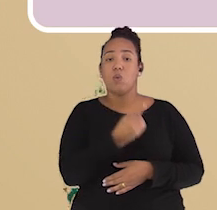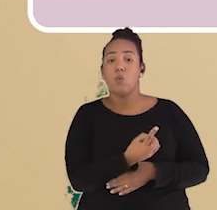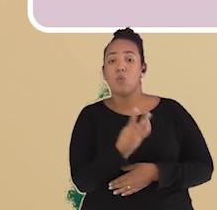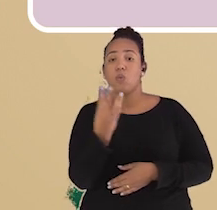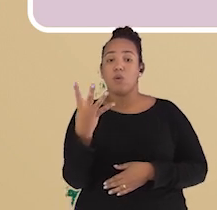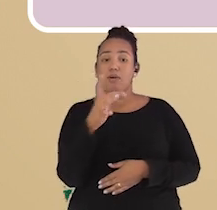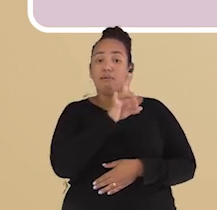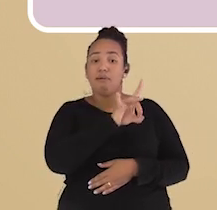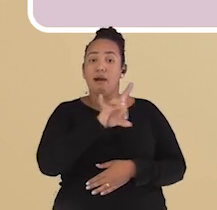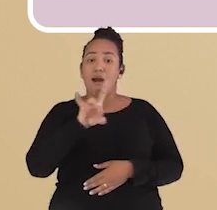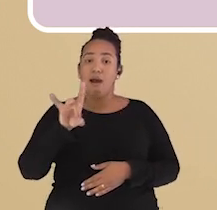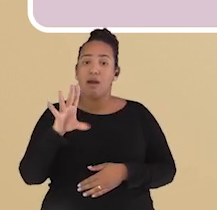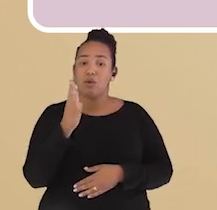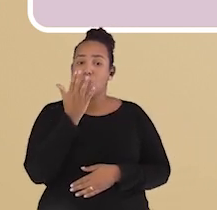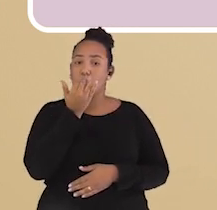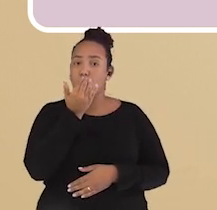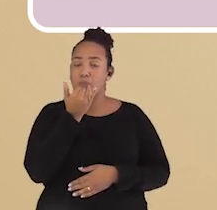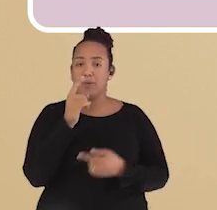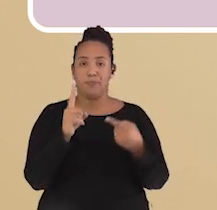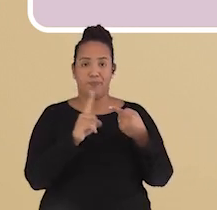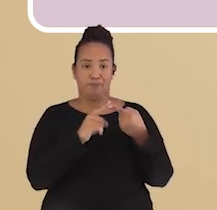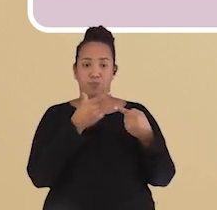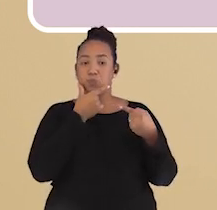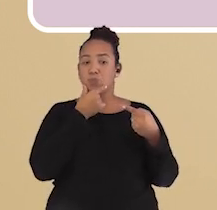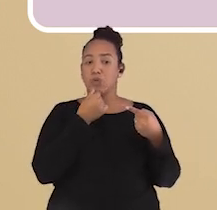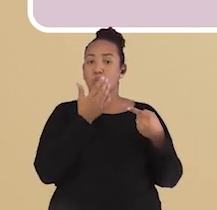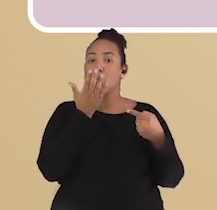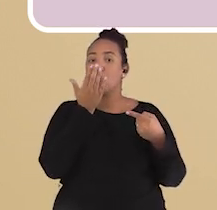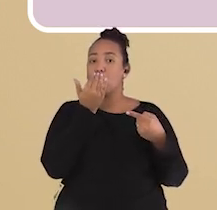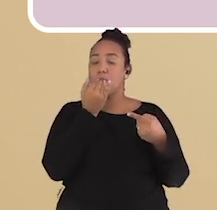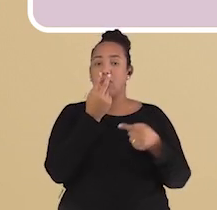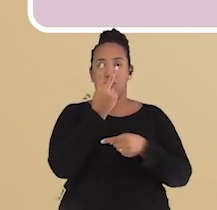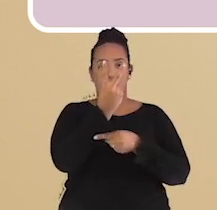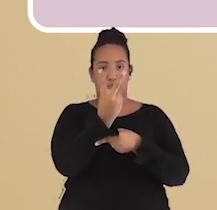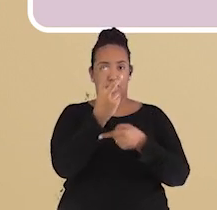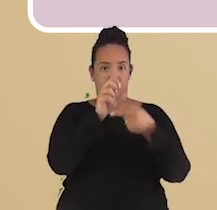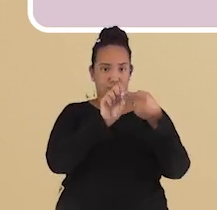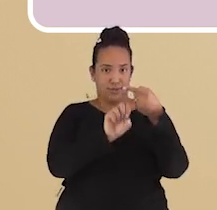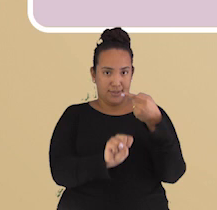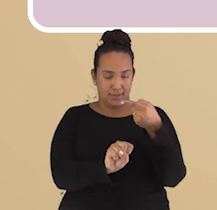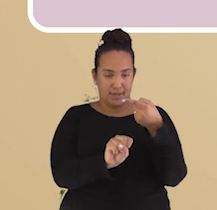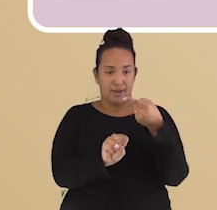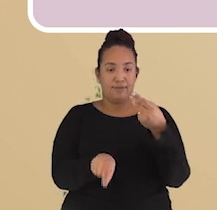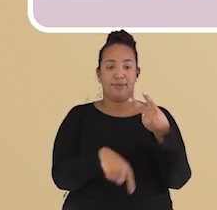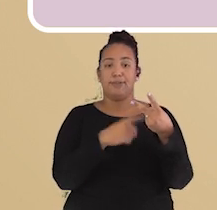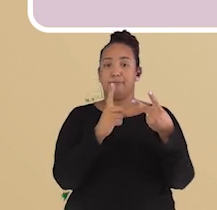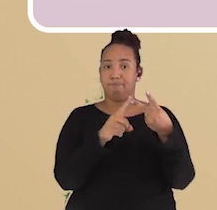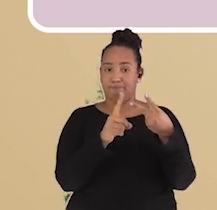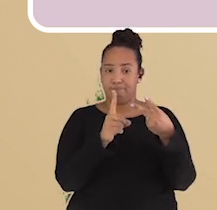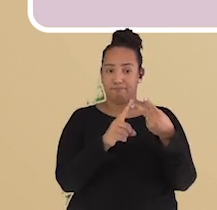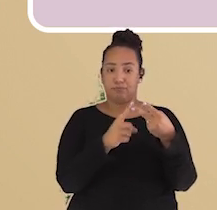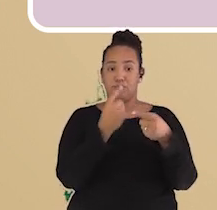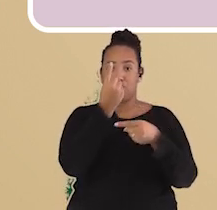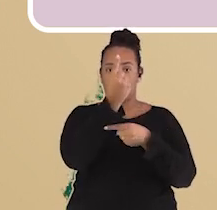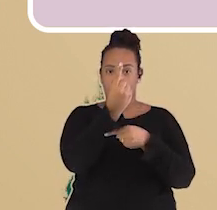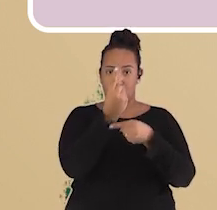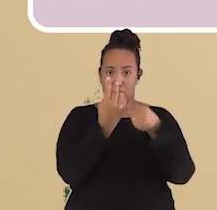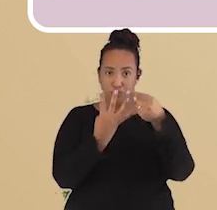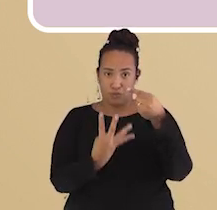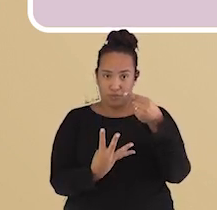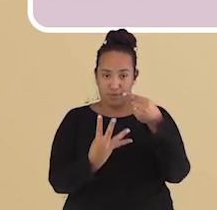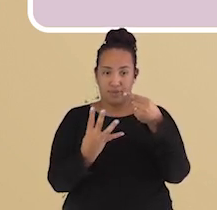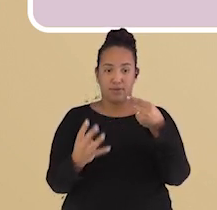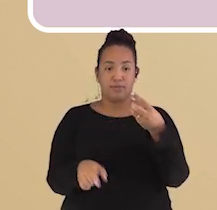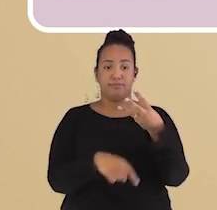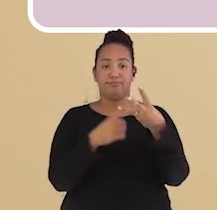comeu. Pedro já comeu 2/8 da barra. Sofia comeu 1/4 da barra.